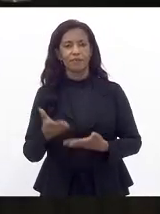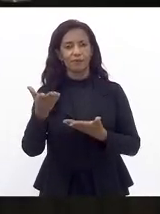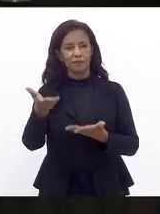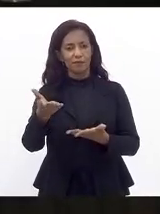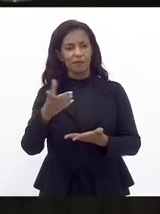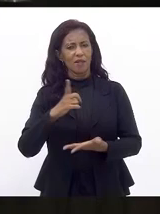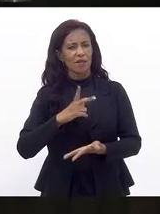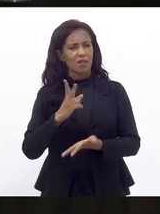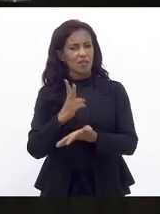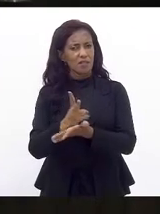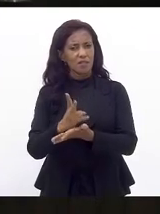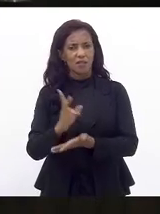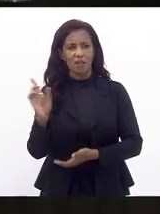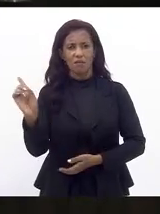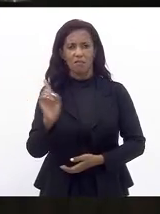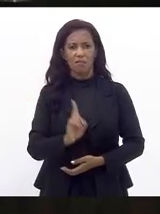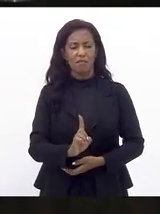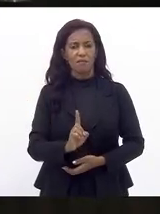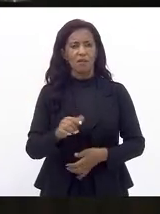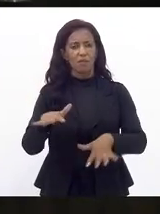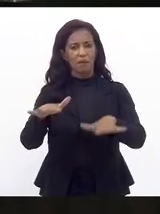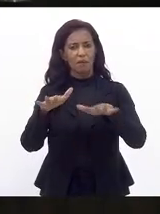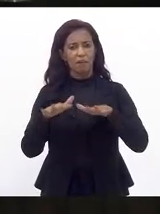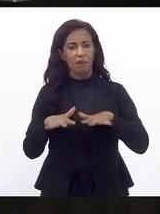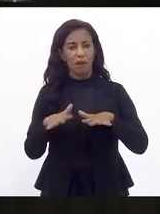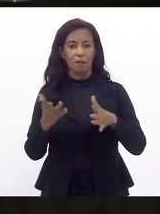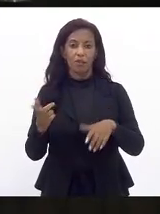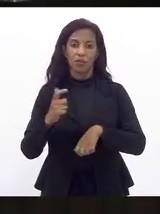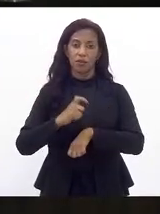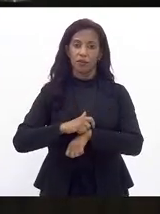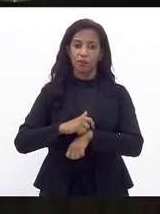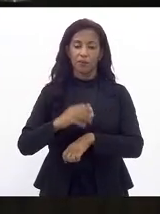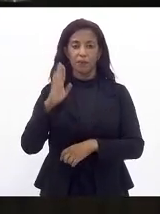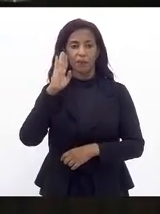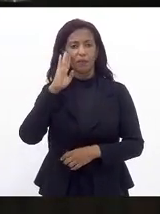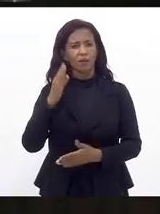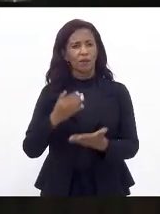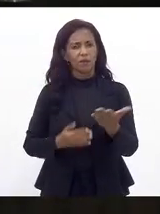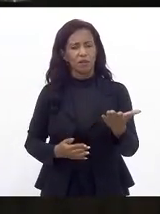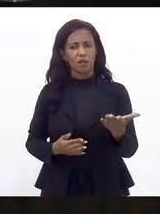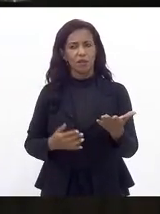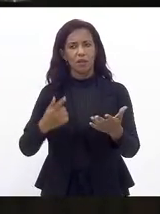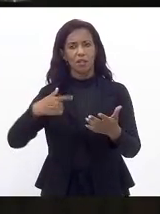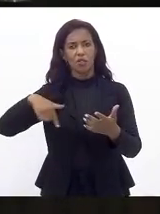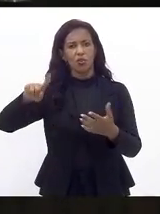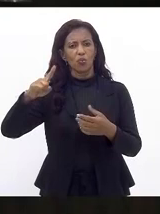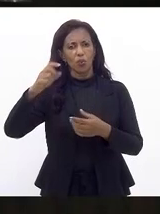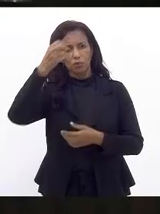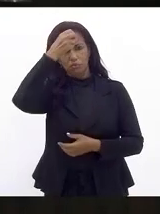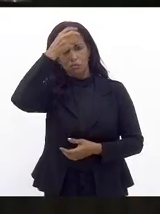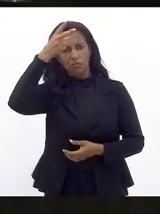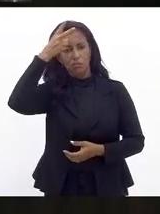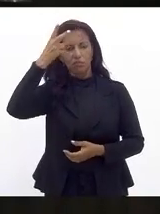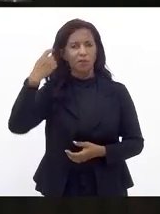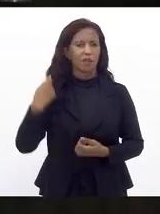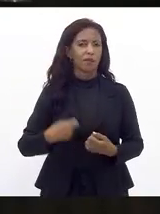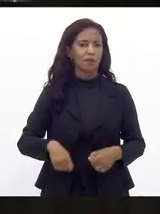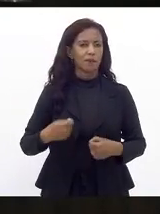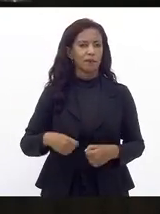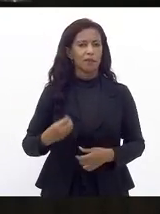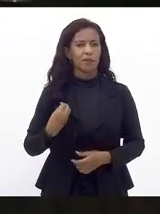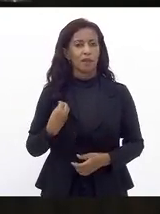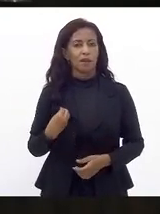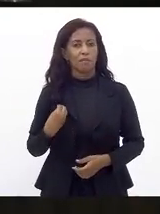Excelência é sempre muito presente no plenário, no parlamento, mas há momentos, principalmente vocês que são de outros municípios, que precisa